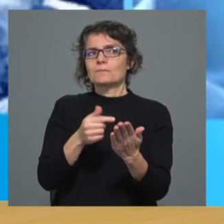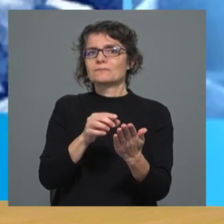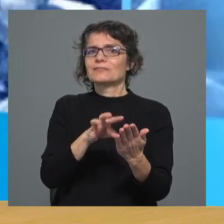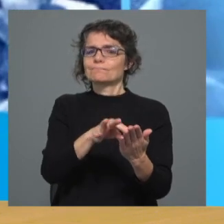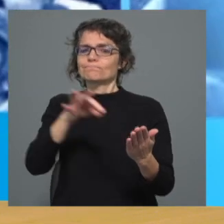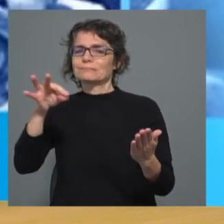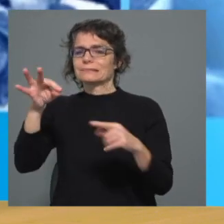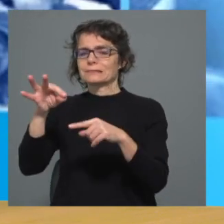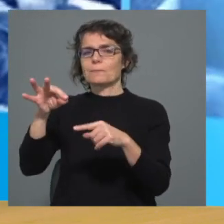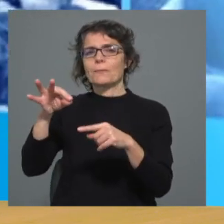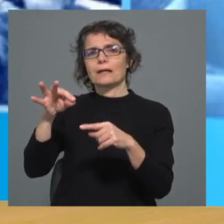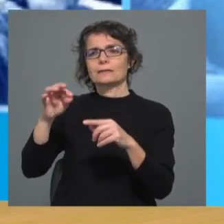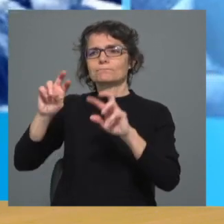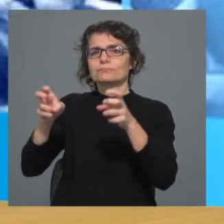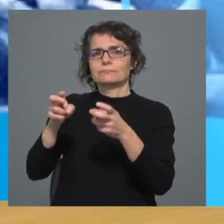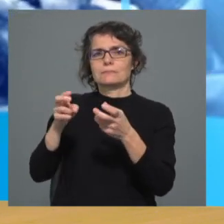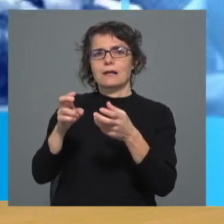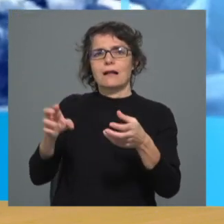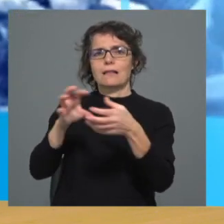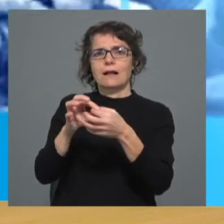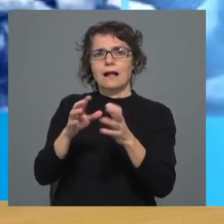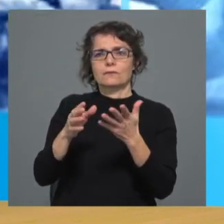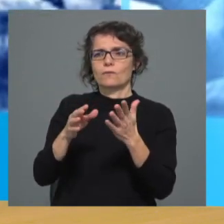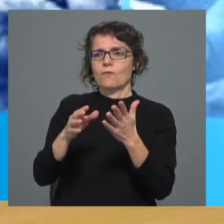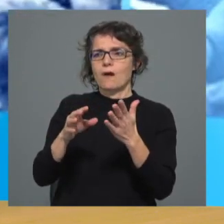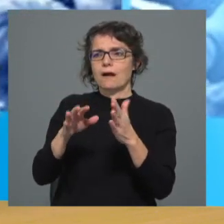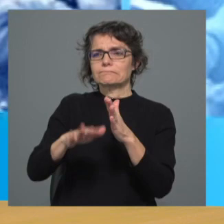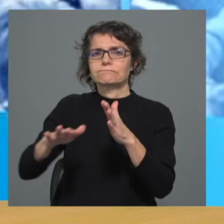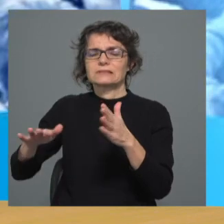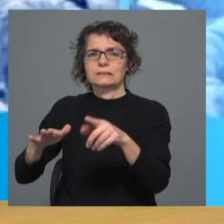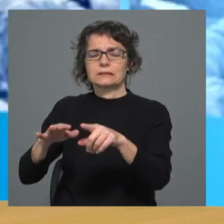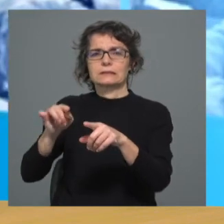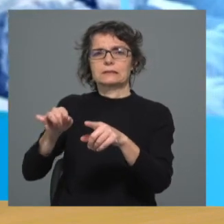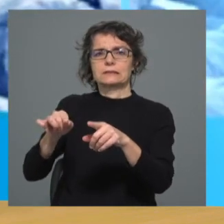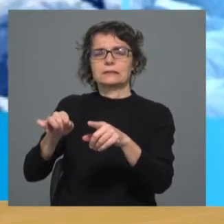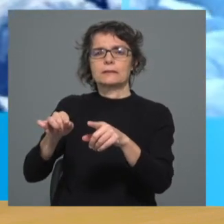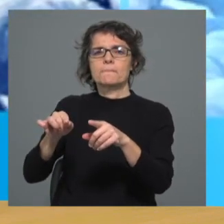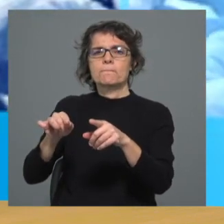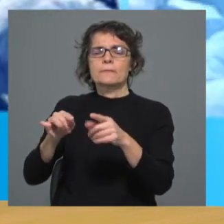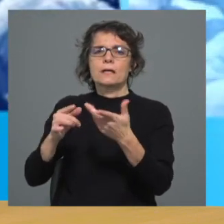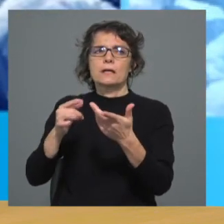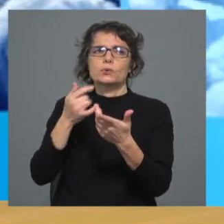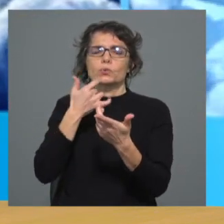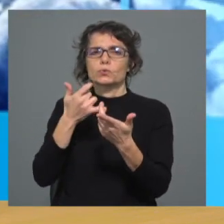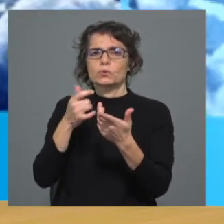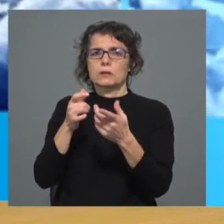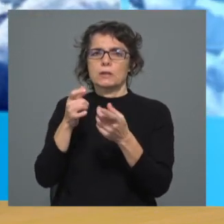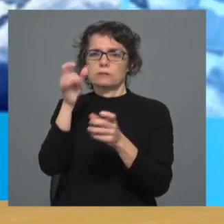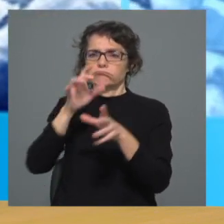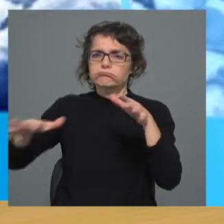científica, e a parte da sociedade civil, principalmente nos horizontes do mundo civil